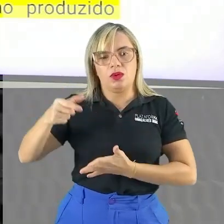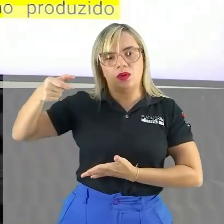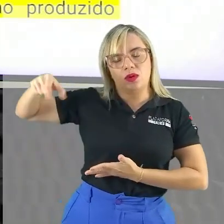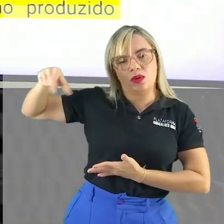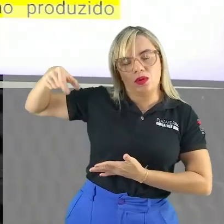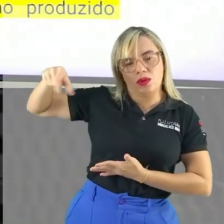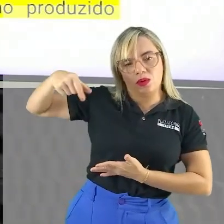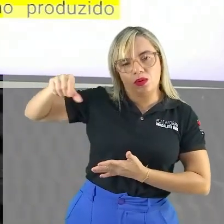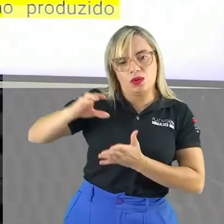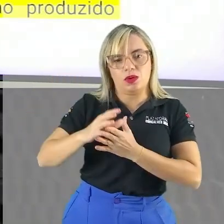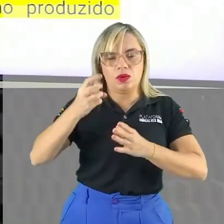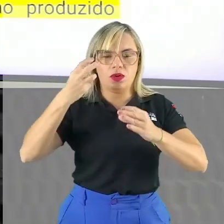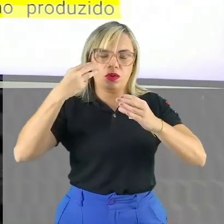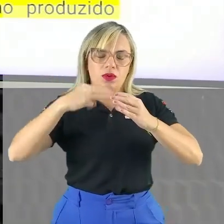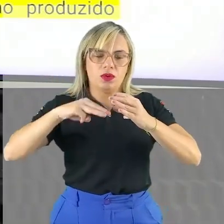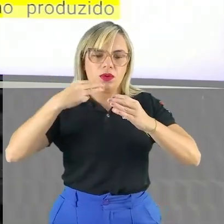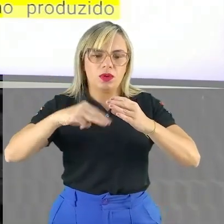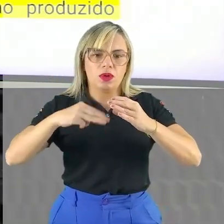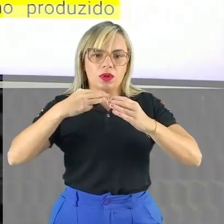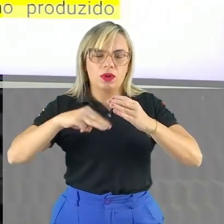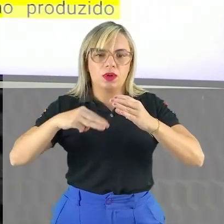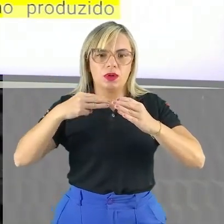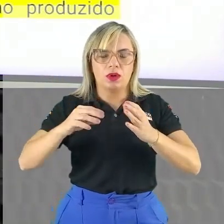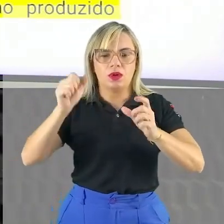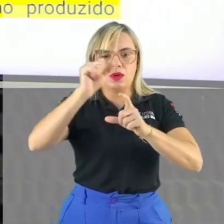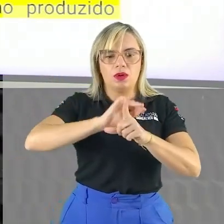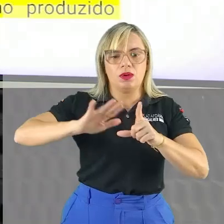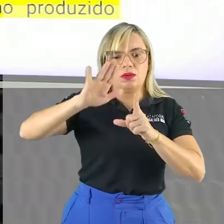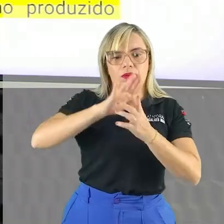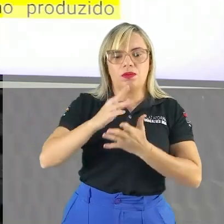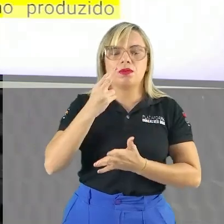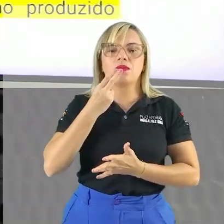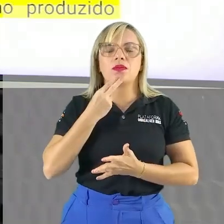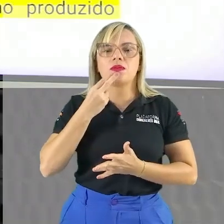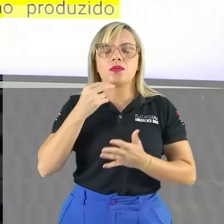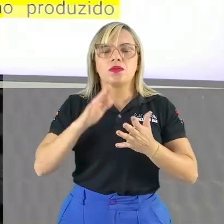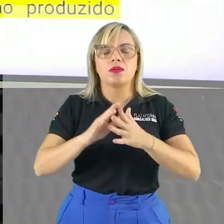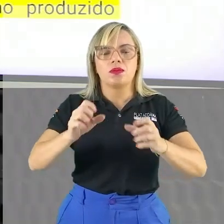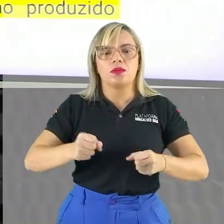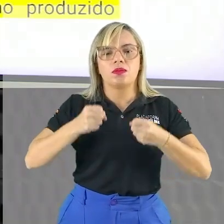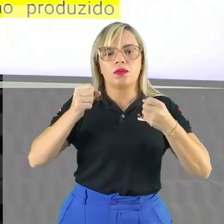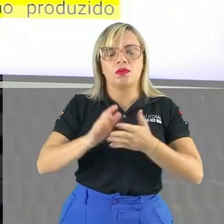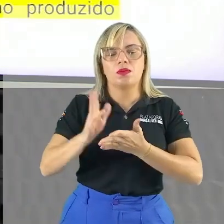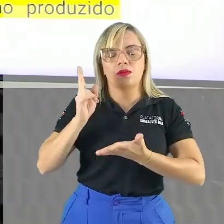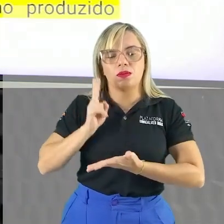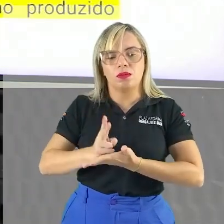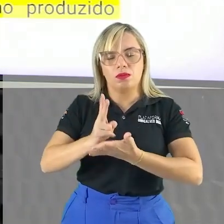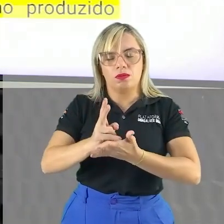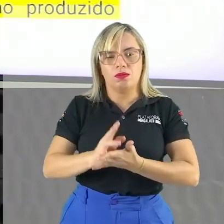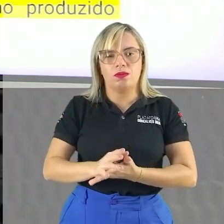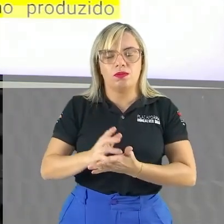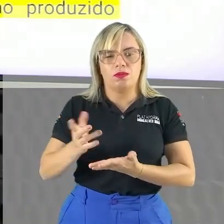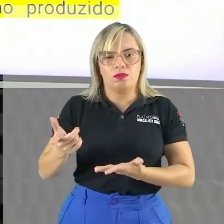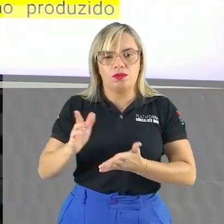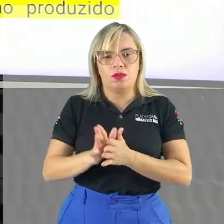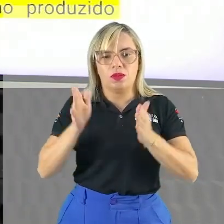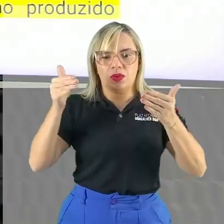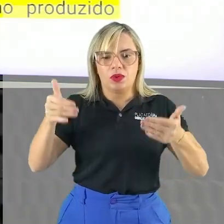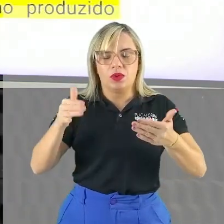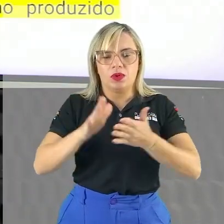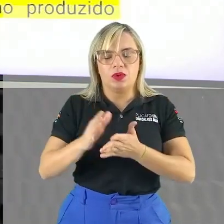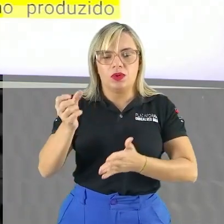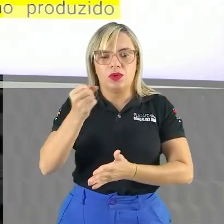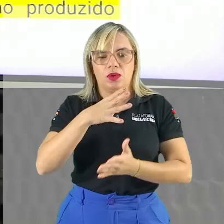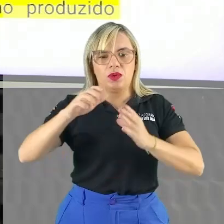sininho aqui para receber notificações da plataforma Gonçalves Dias, para que você possa estar sempre antenado aí com as novidades, com